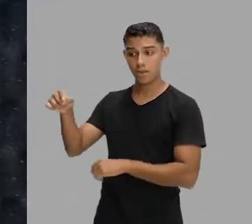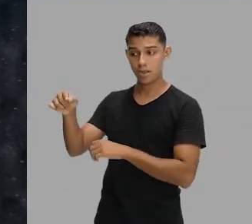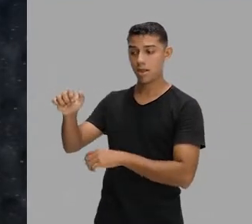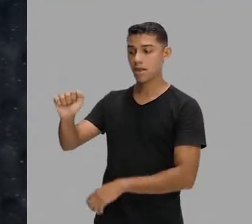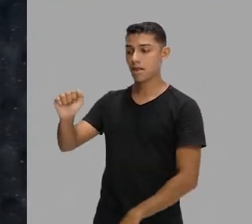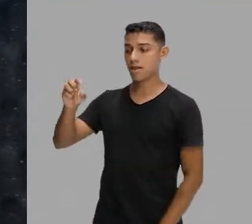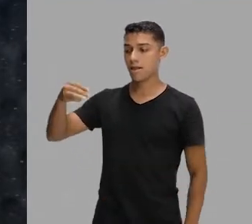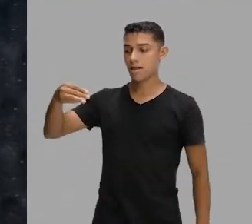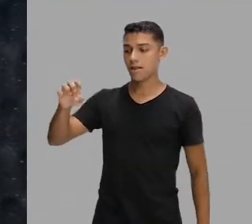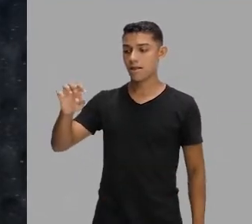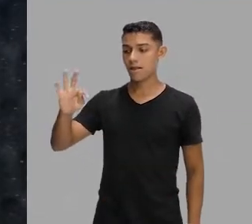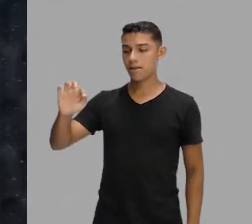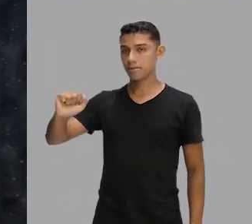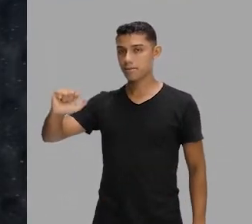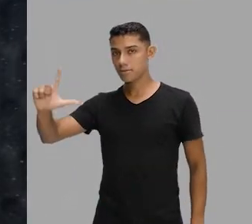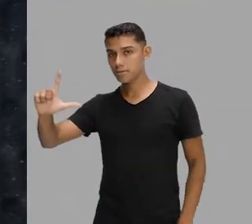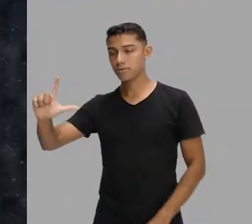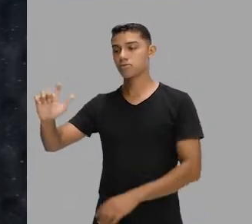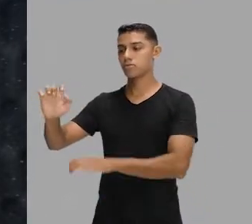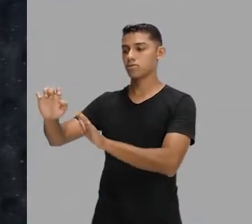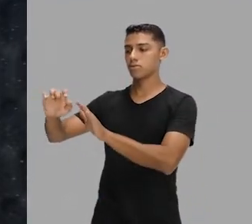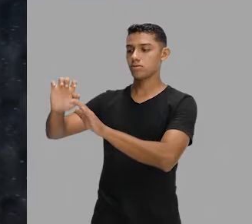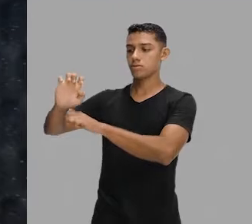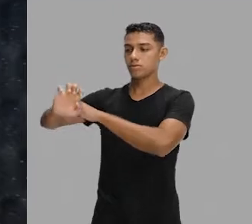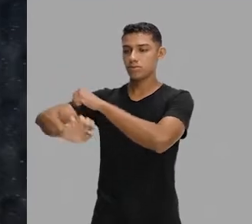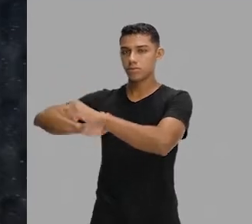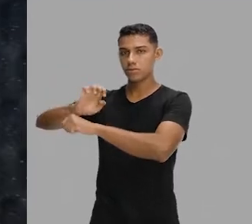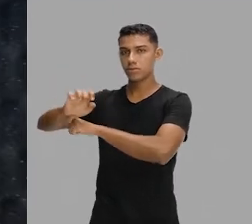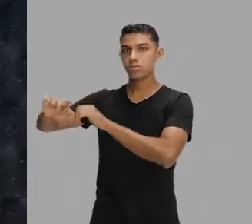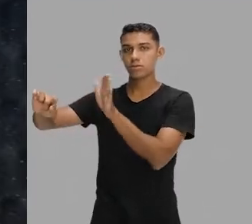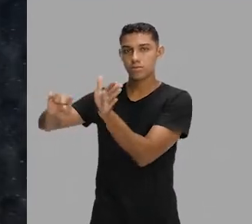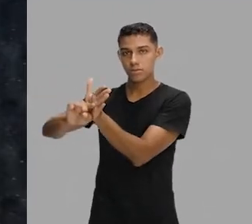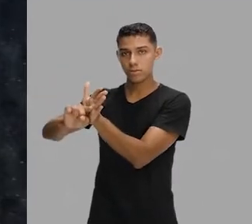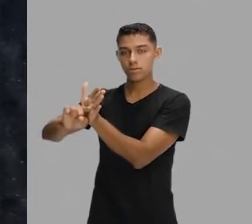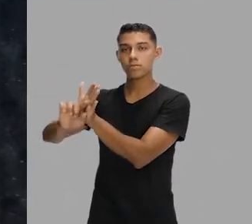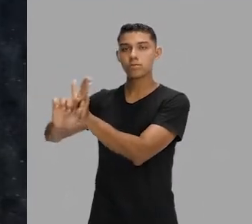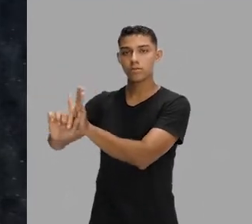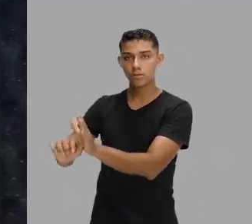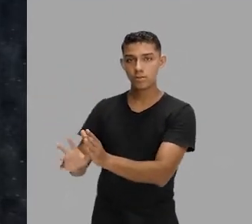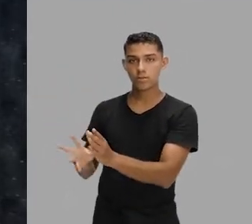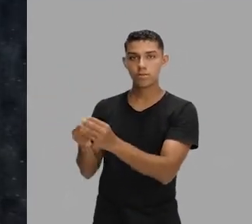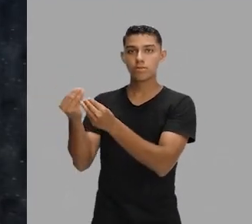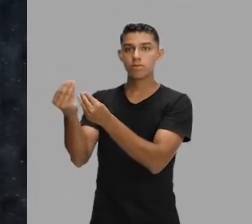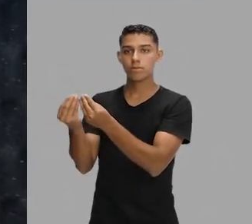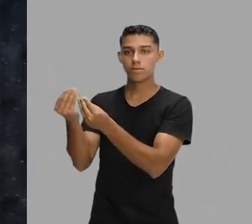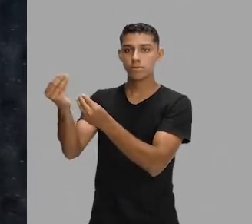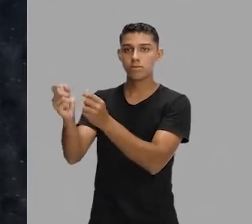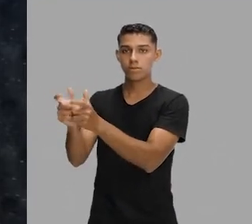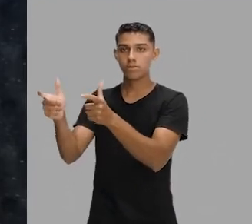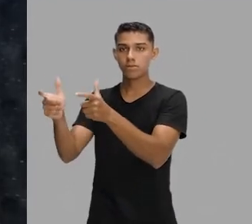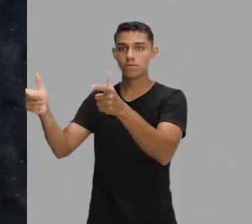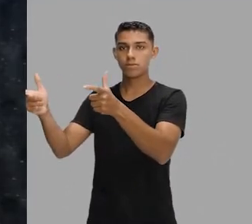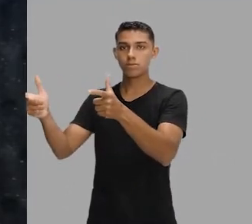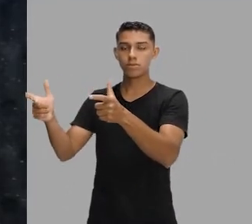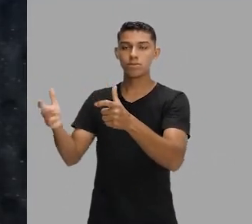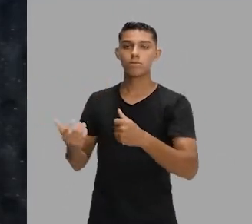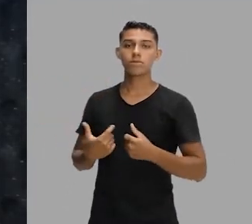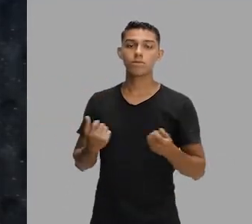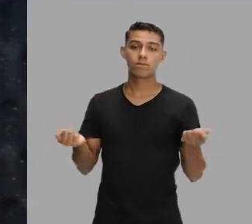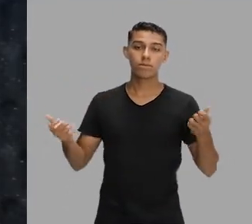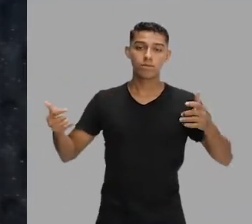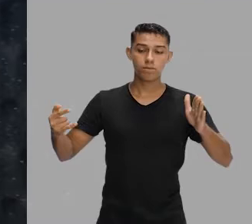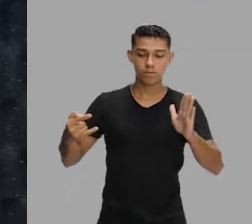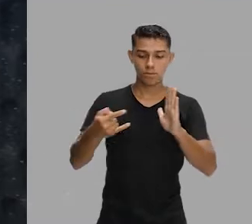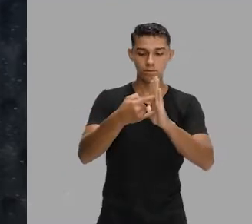tornar negativo. E aí haverá uma atração eletrostática entre esses átomos, ou entre esses